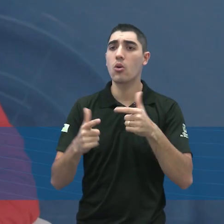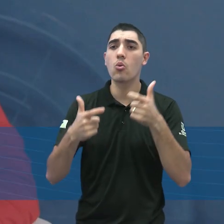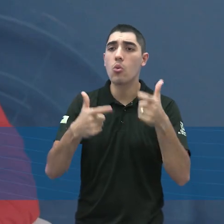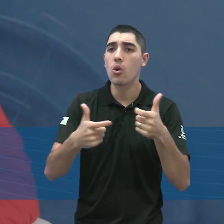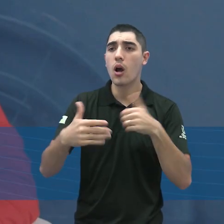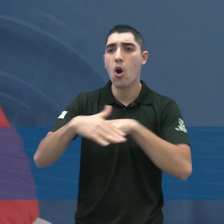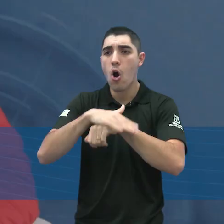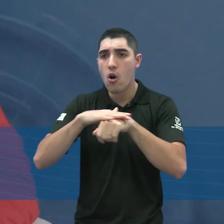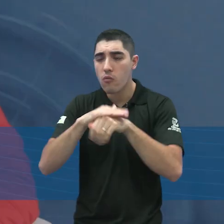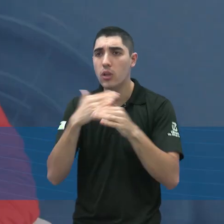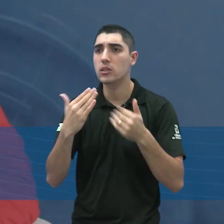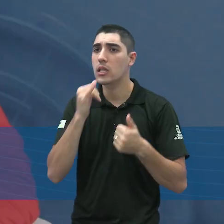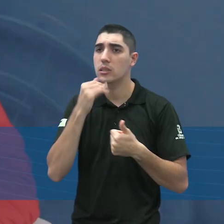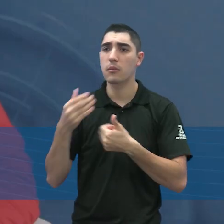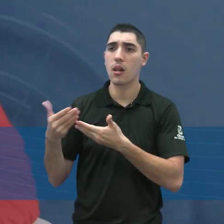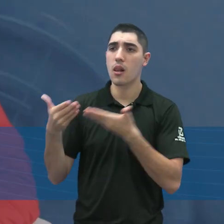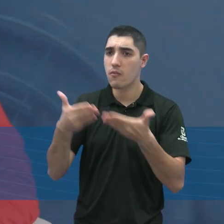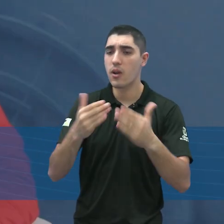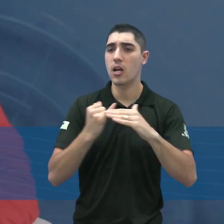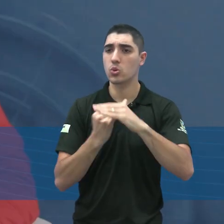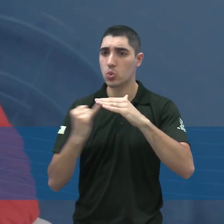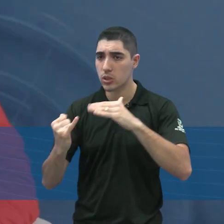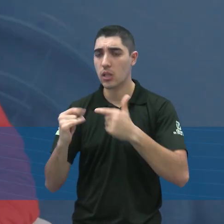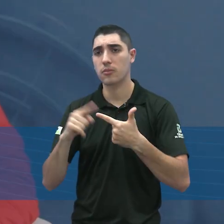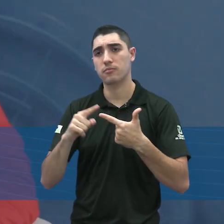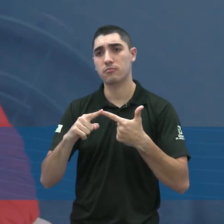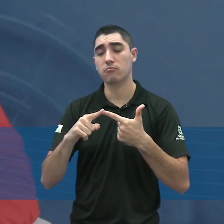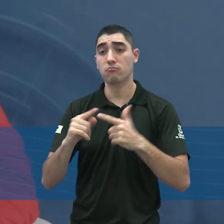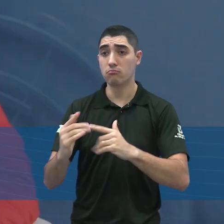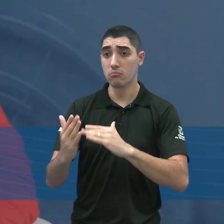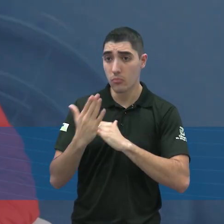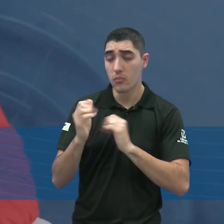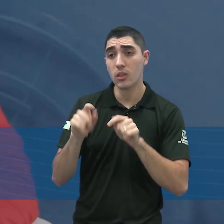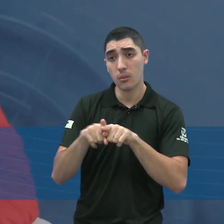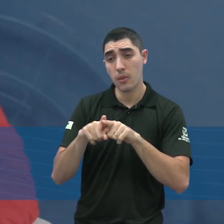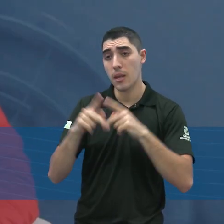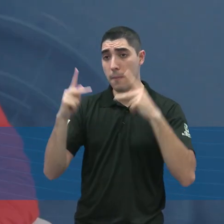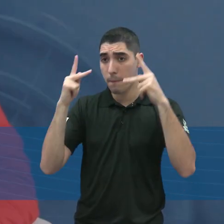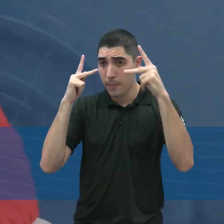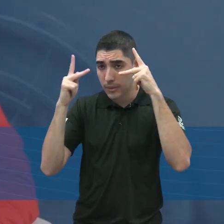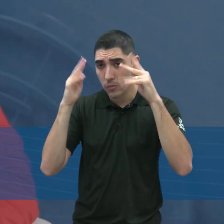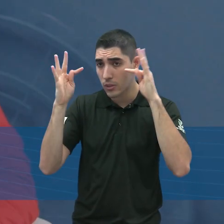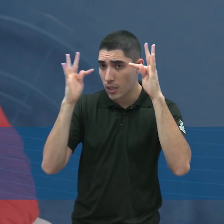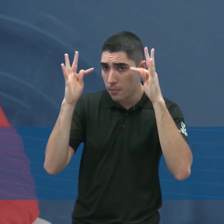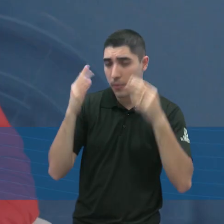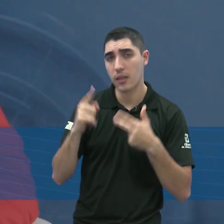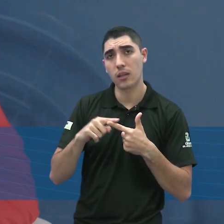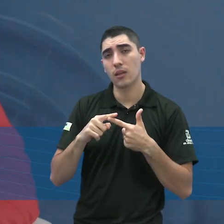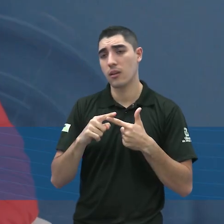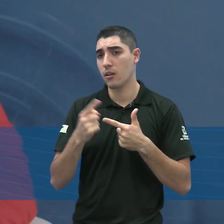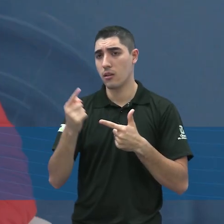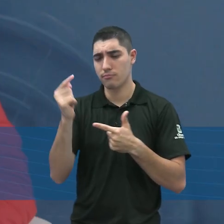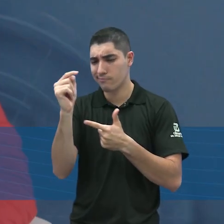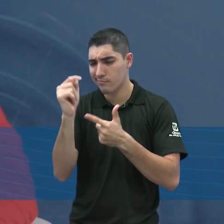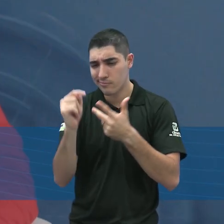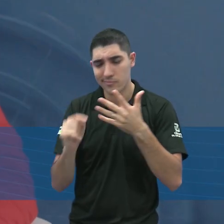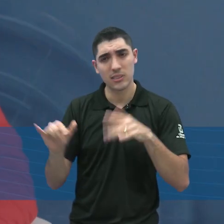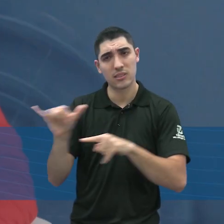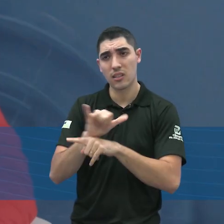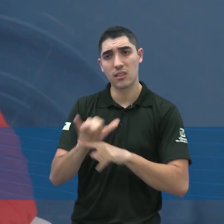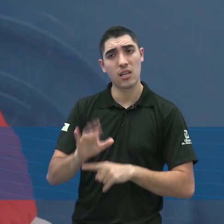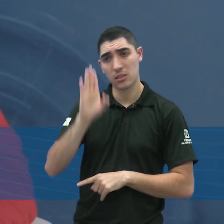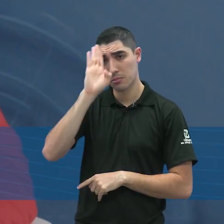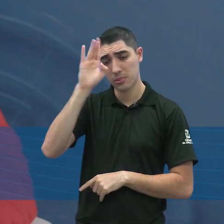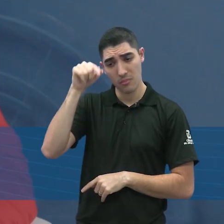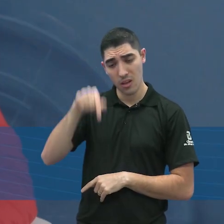muito válida e muito importante. Encaminha para instituições, pode buscar ajuda psicoterapêutica. Tem muitos